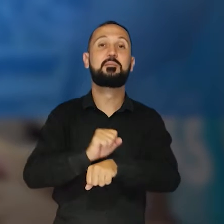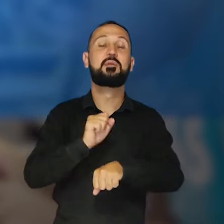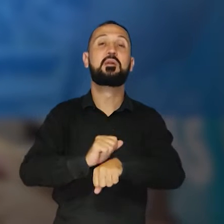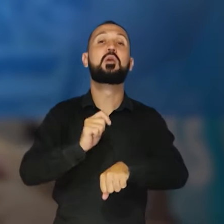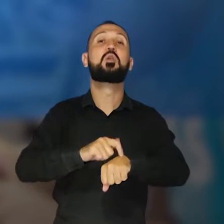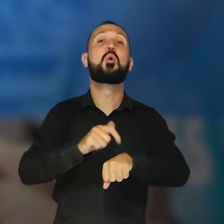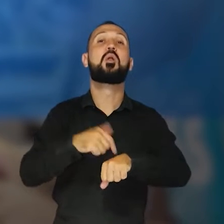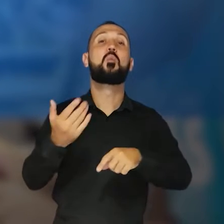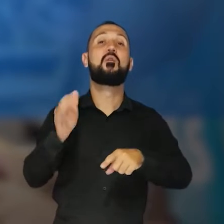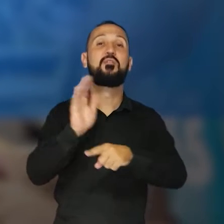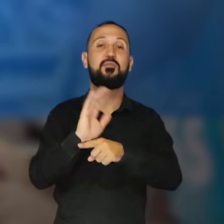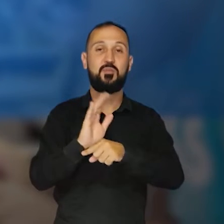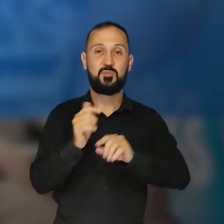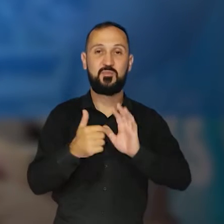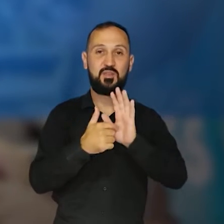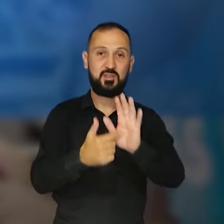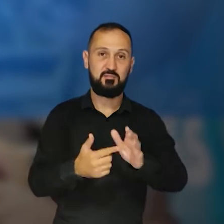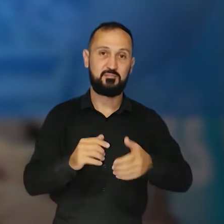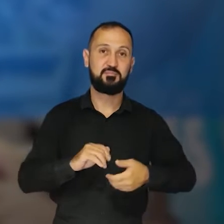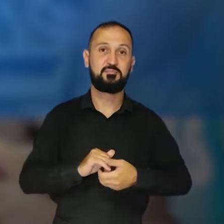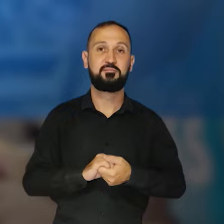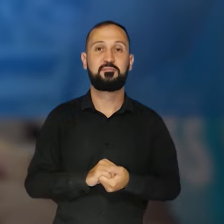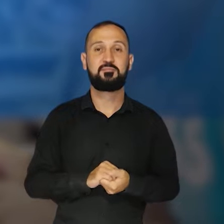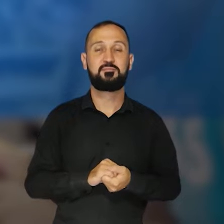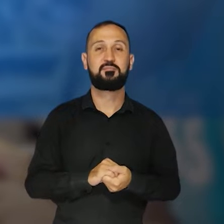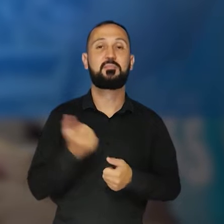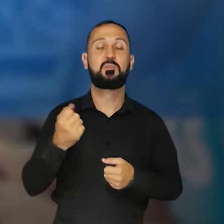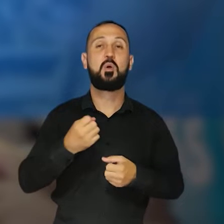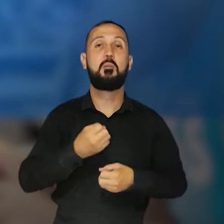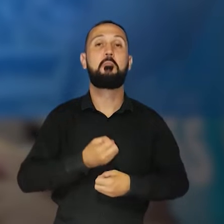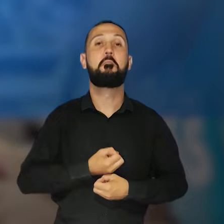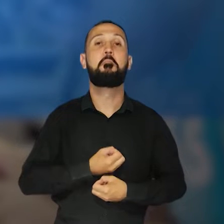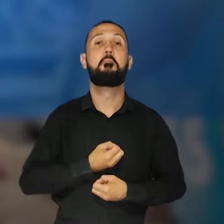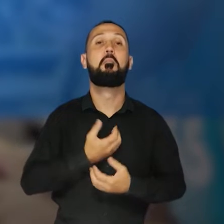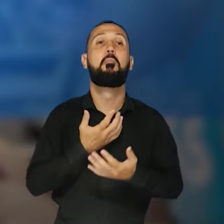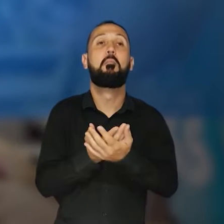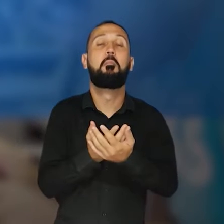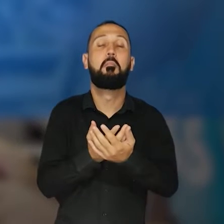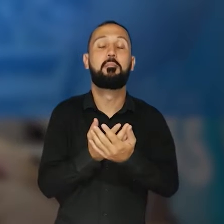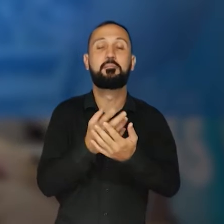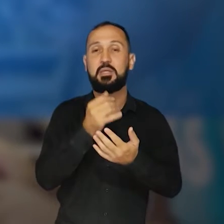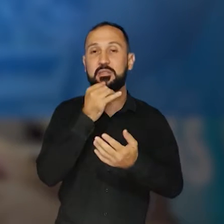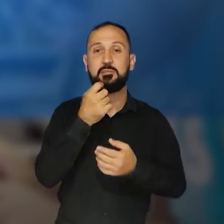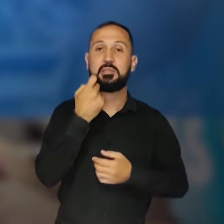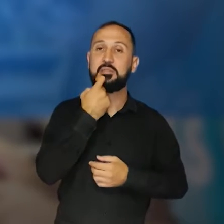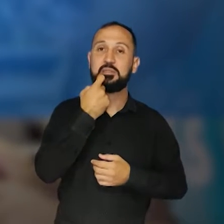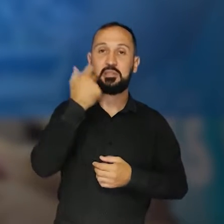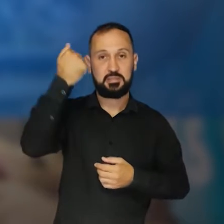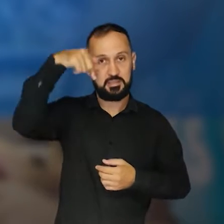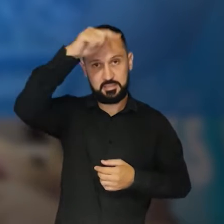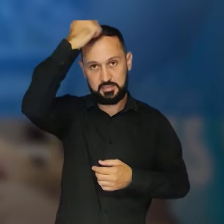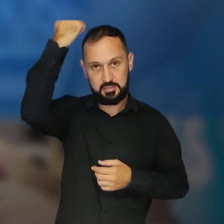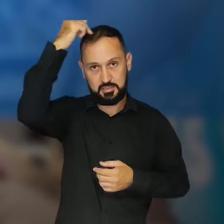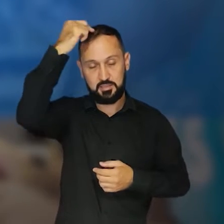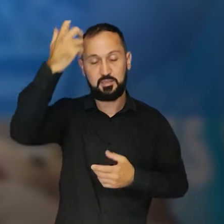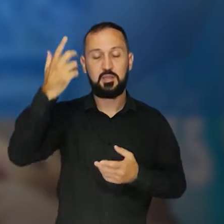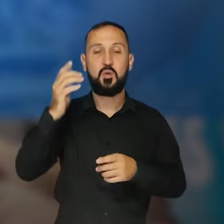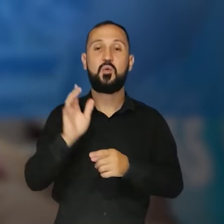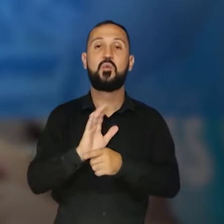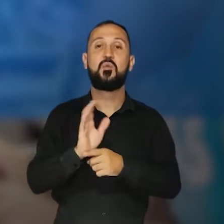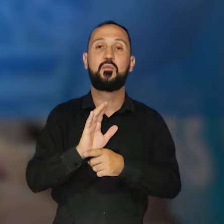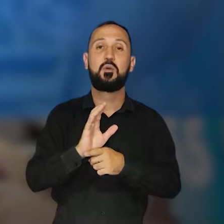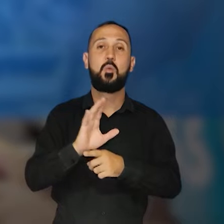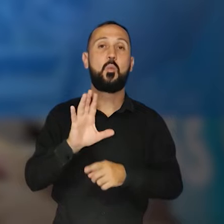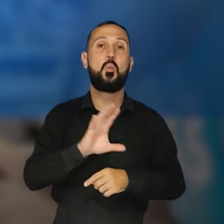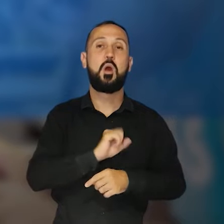atento à hora do anúncio de que filme ia passar, né? Dos depoimentos por exemplo, na Sexta-feira Santa,